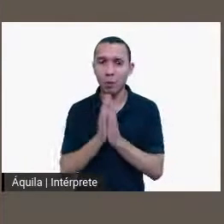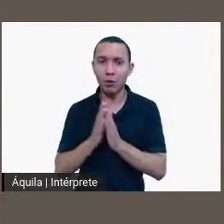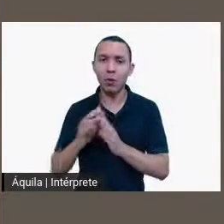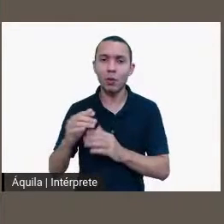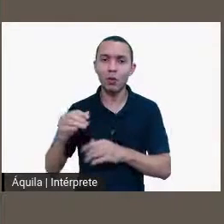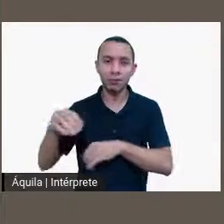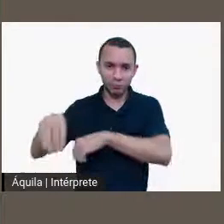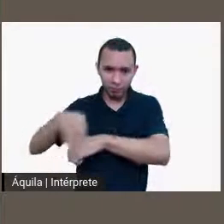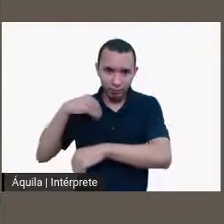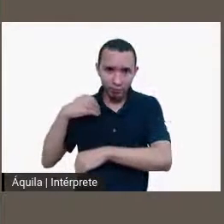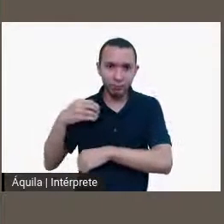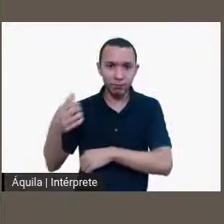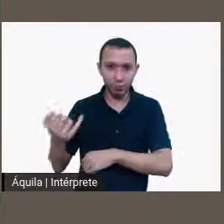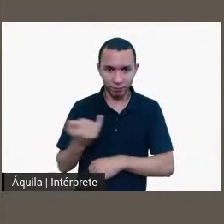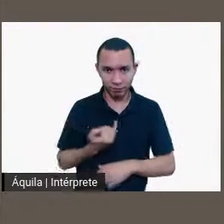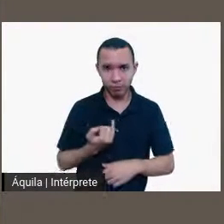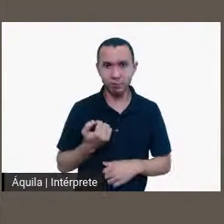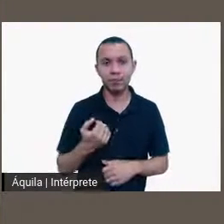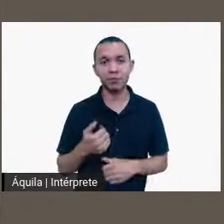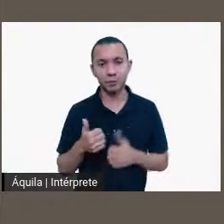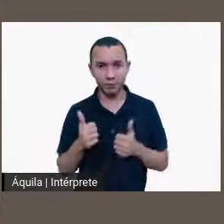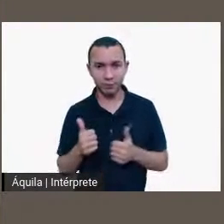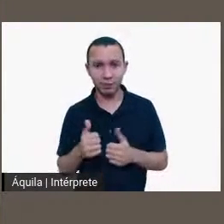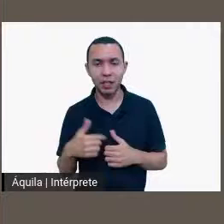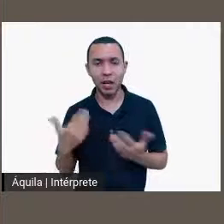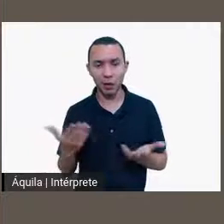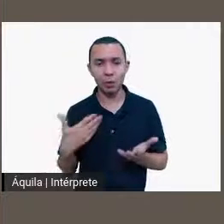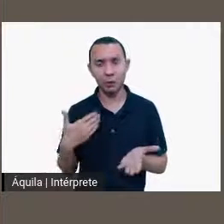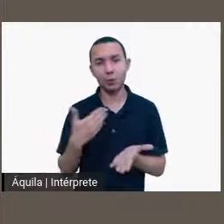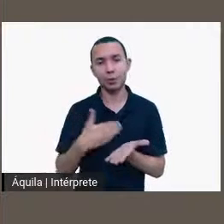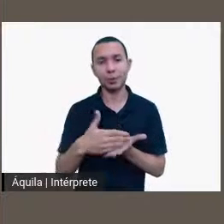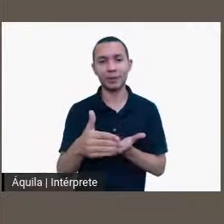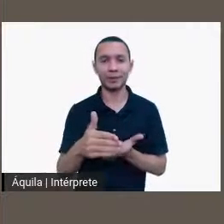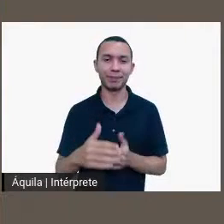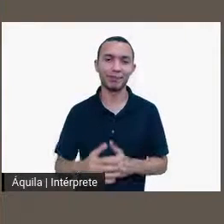avisem. Enfim, vou começar então.